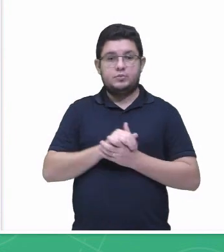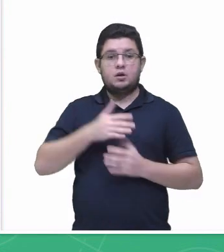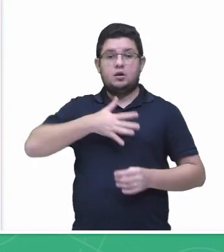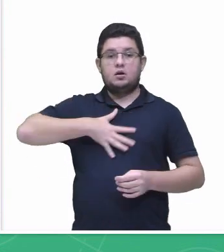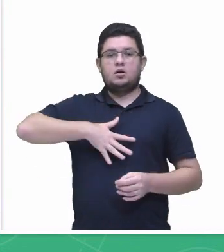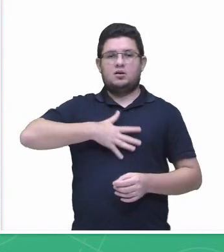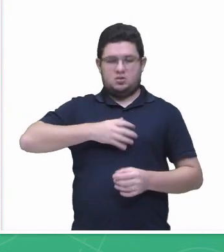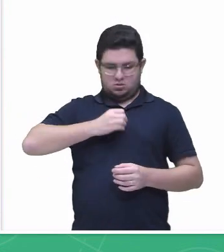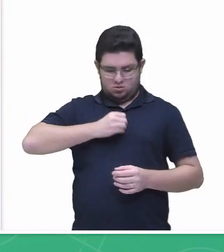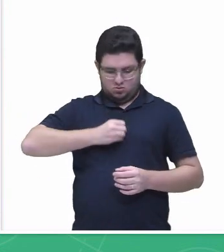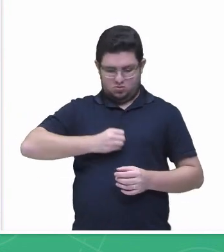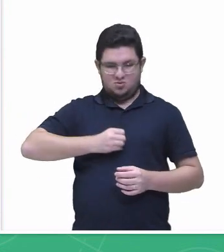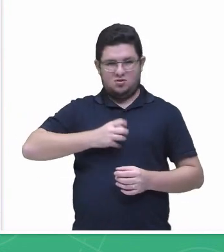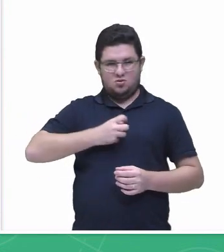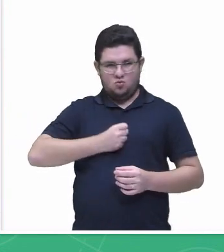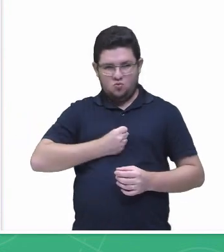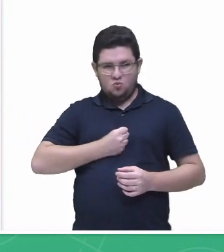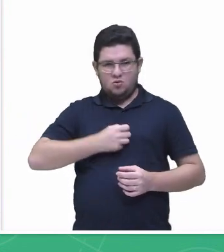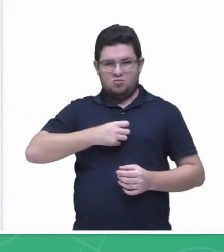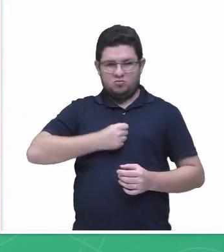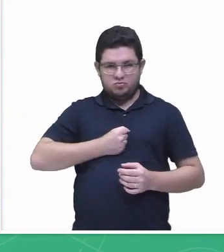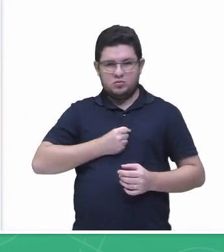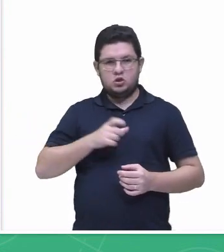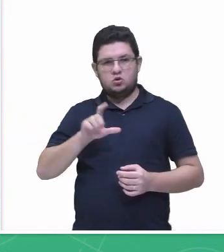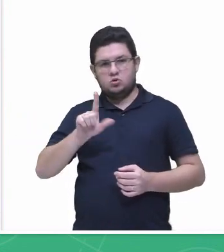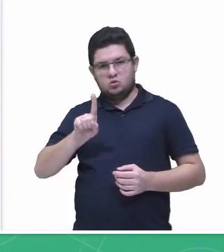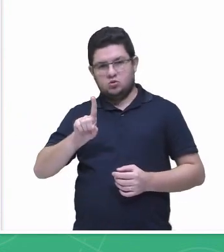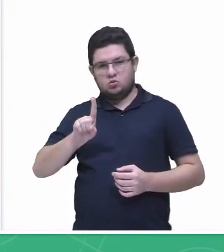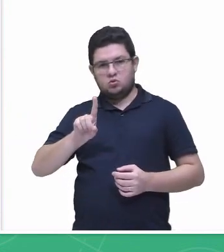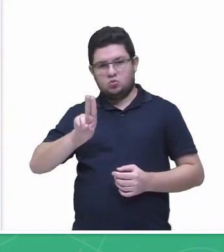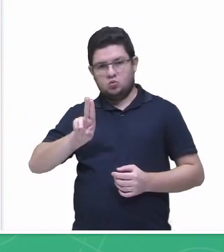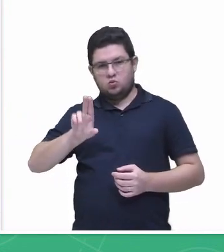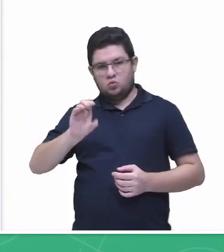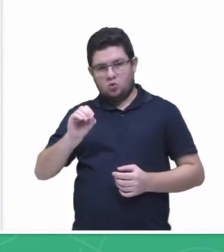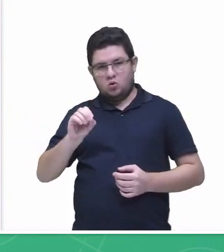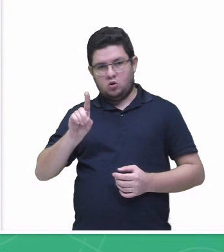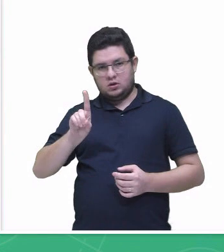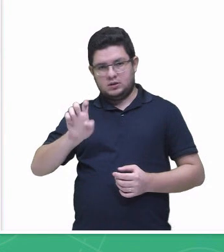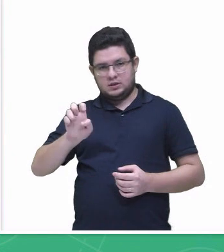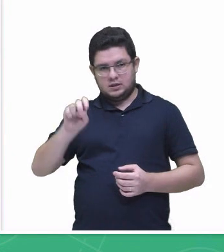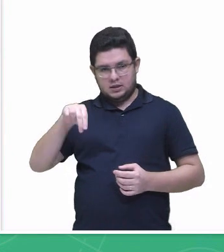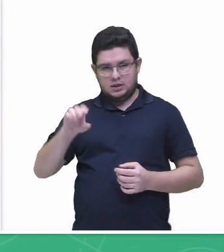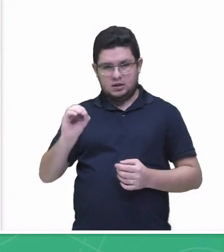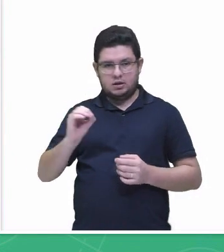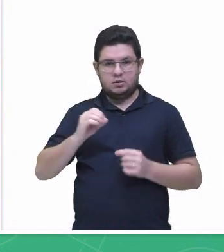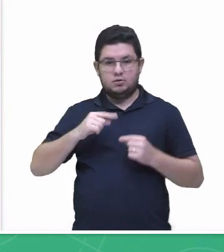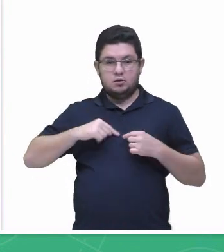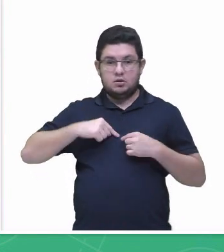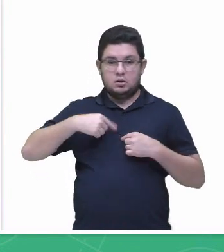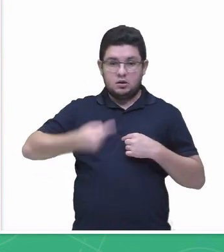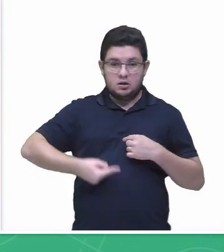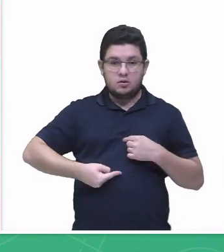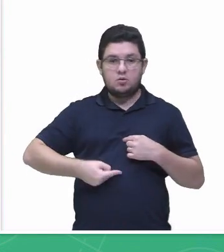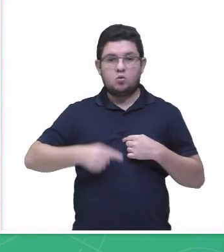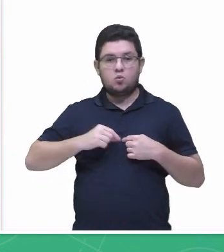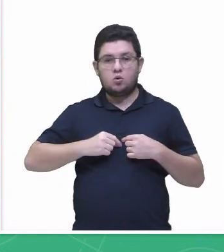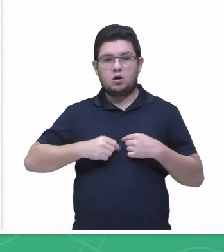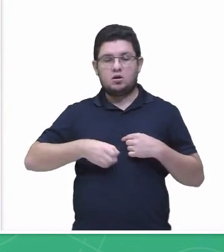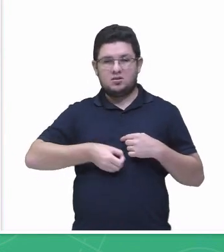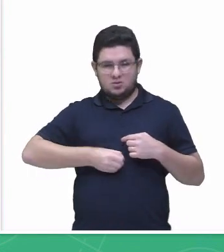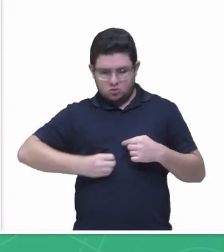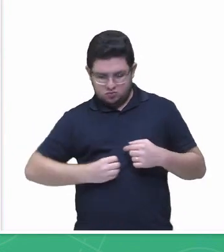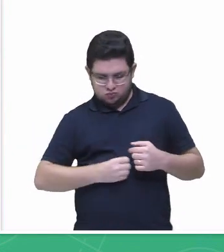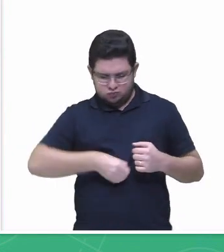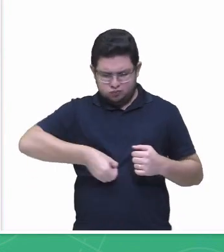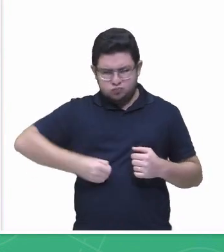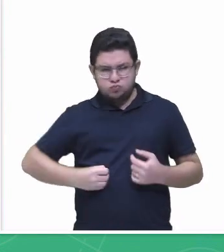delgado. A primeira é o duodeno, que está ligado ali ao nosso estômago. Depois do duodeno, a gente tem a